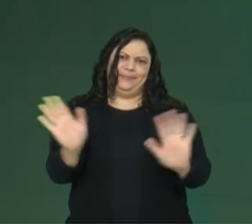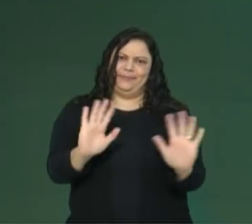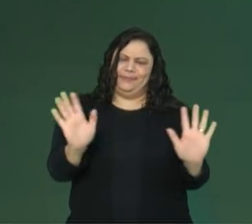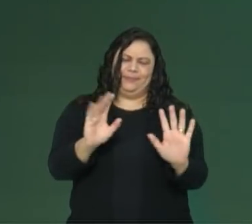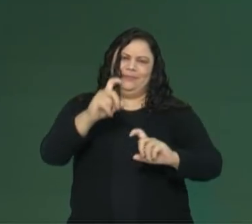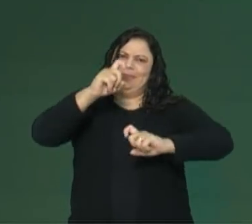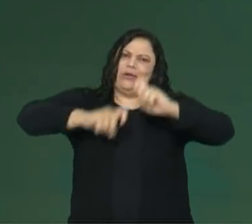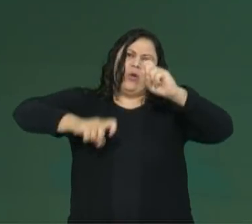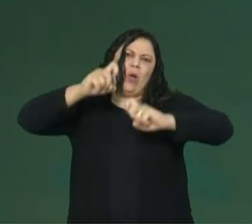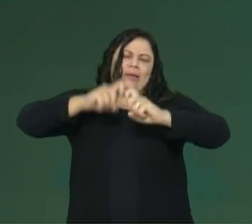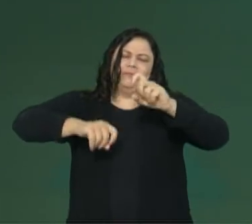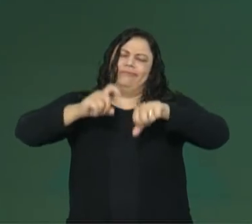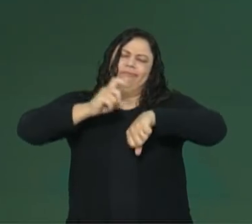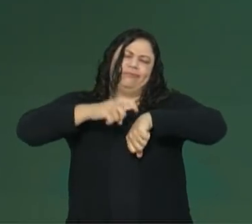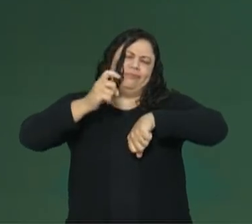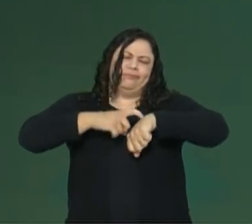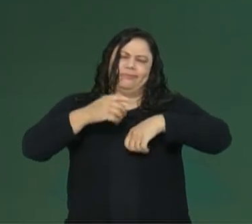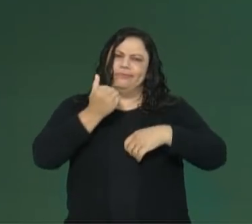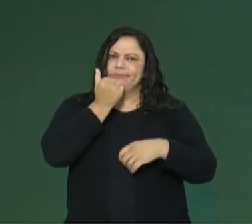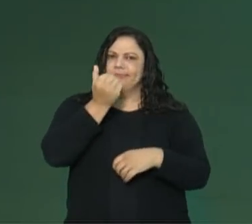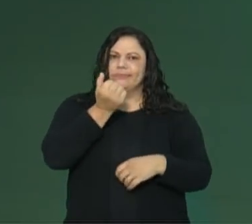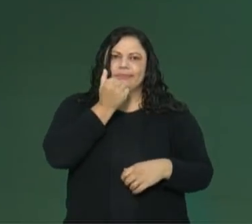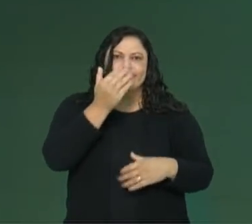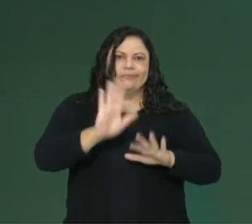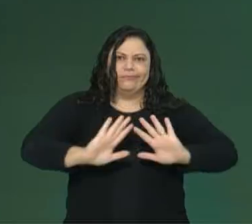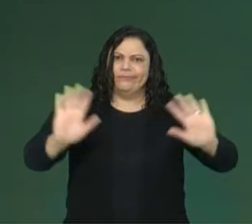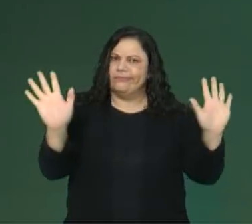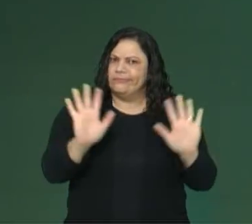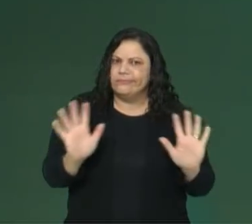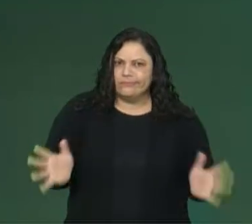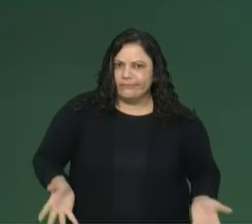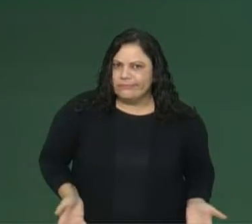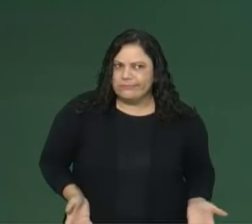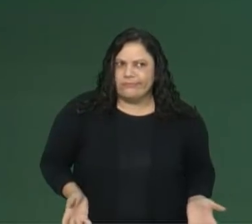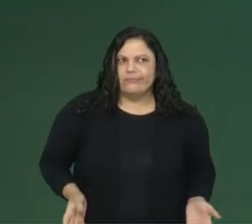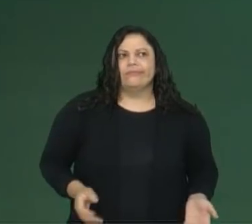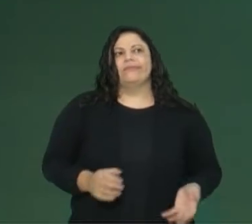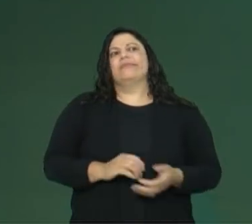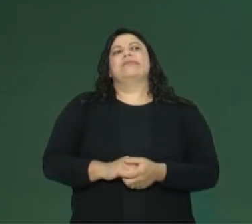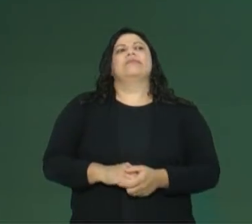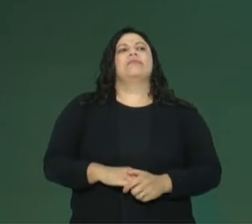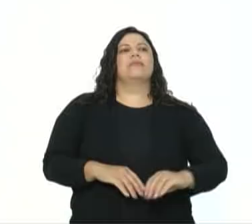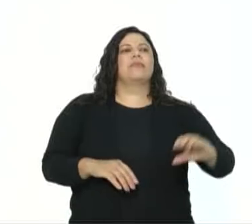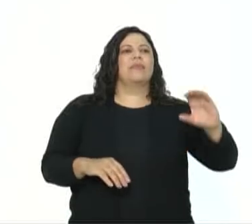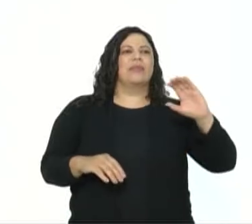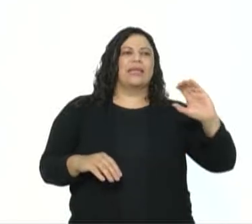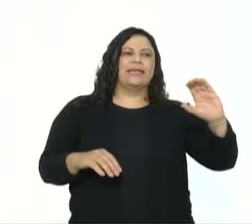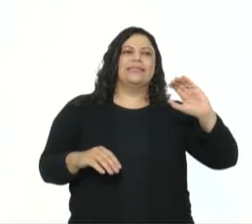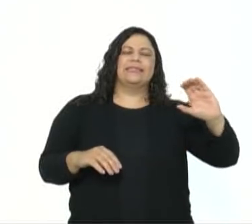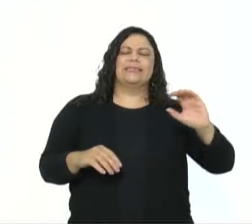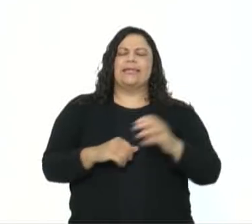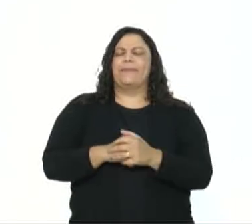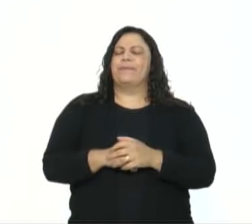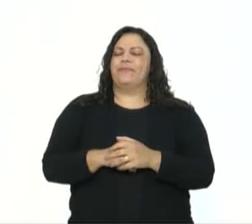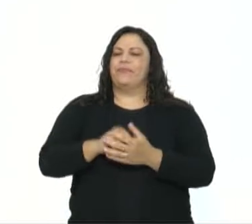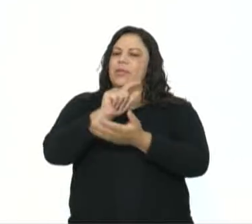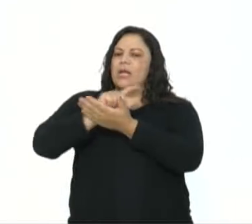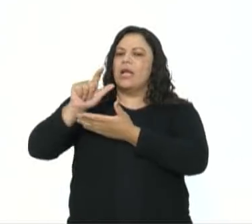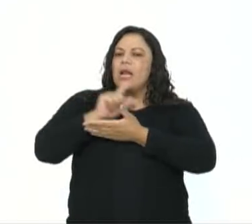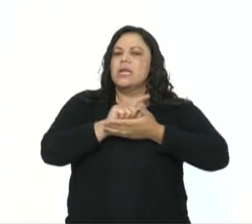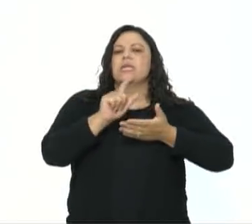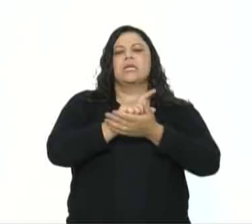sexuais até onde o conhecimento científico nos trouxe hoje. Correto? Investir em obras de saneamento básico